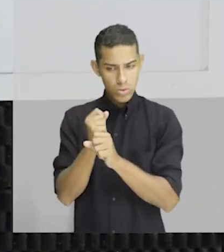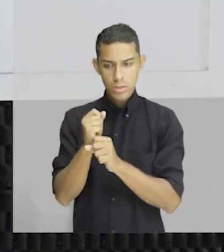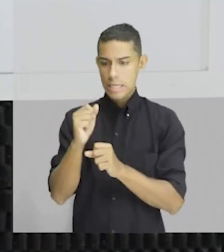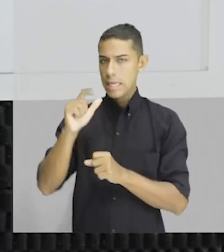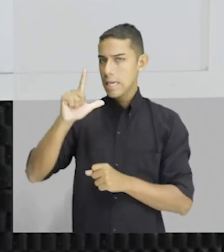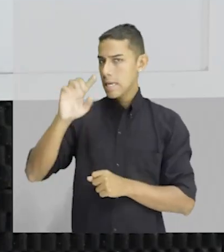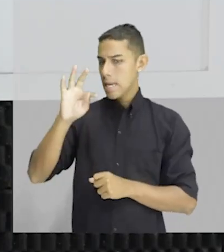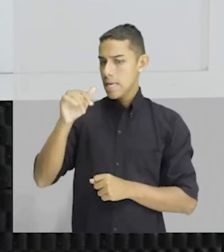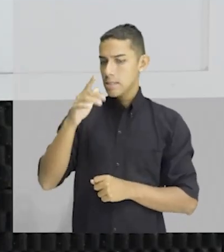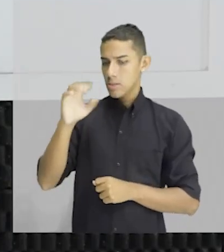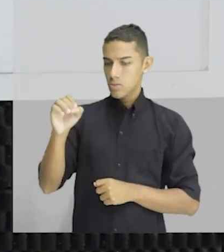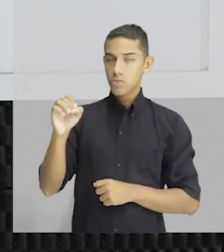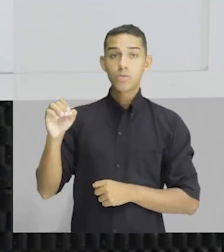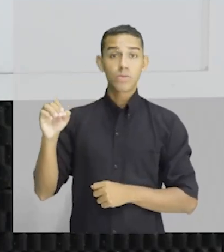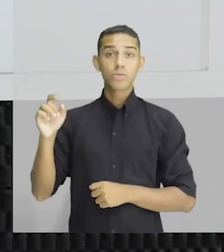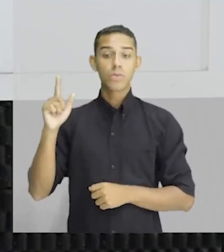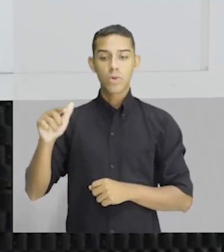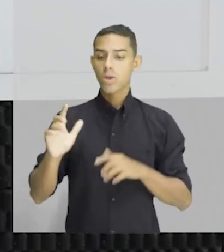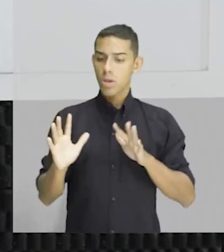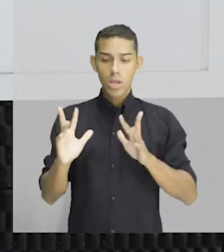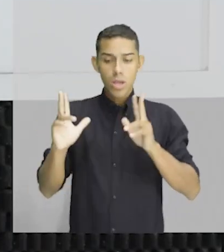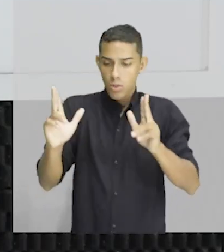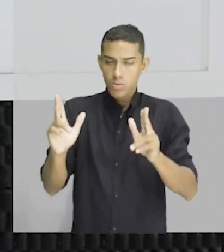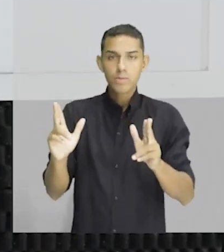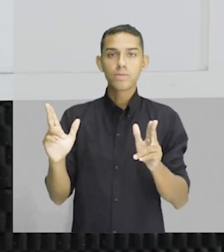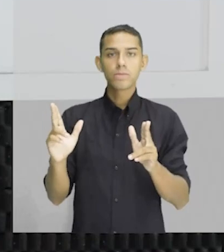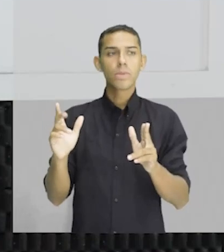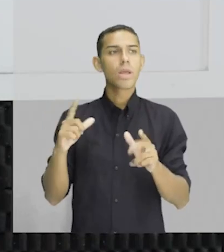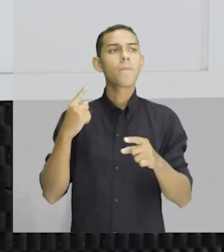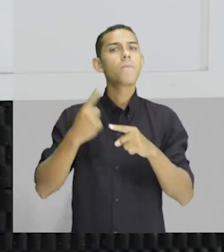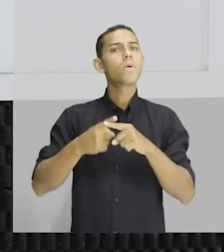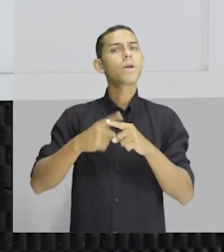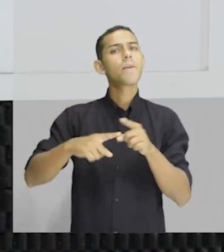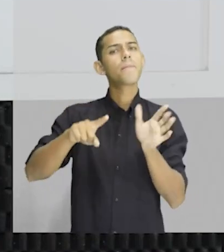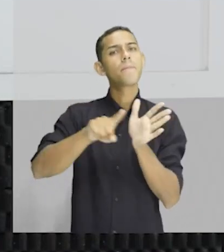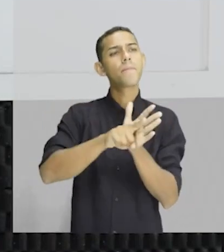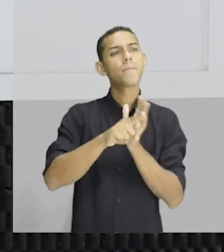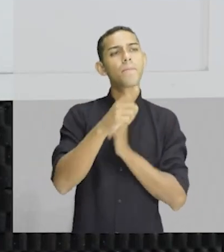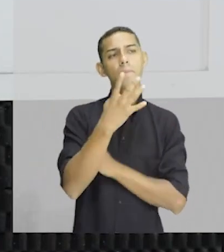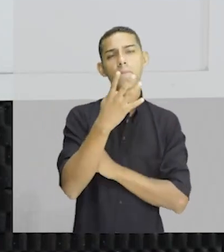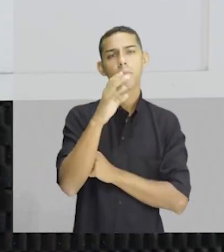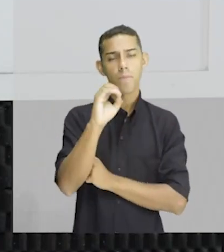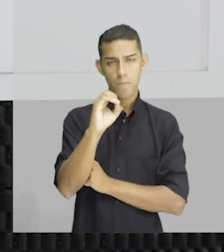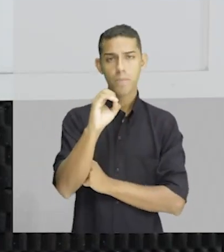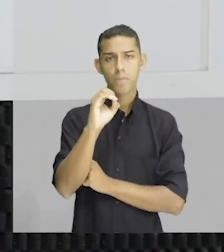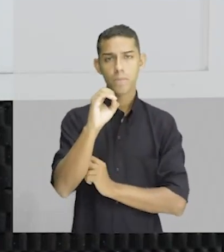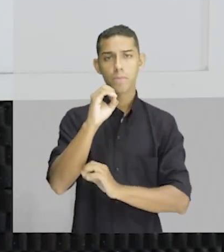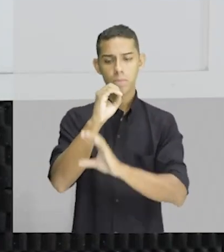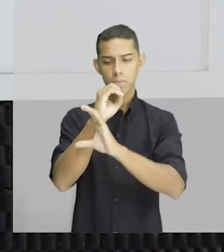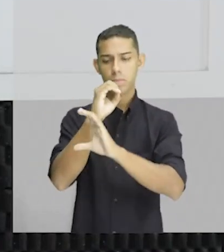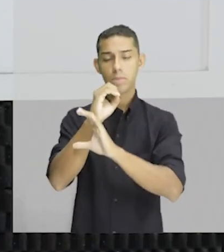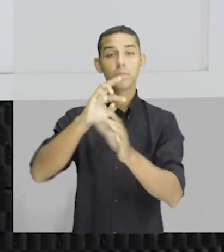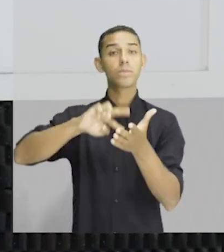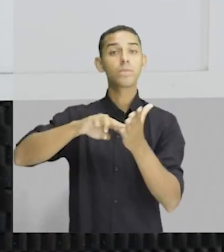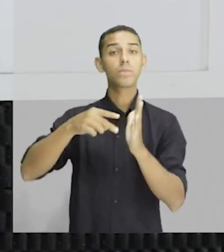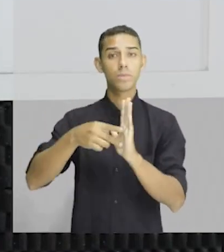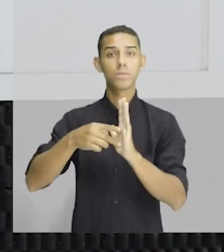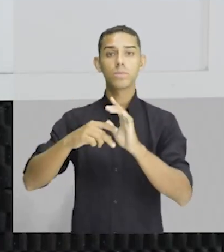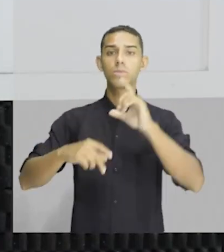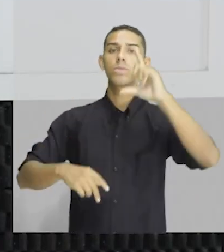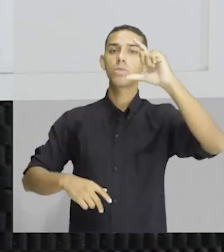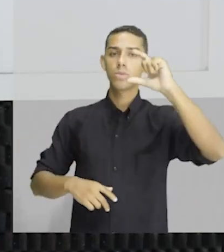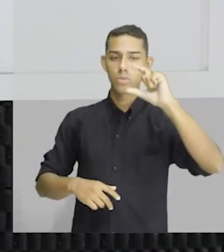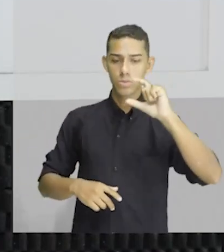aço, elas vão sofrer mesmo a variação de temperatura. Por que deu menos 400 aqui, turma? Porque significa dizer o quê? Que